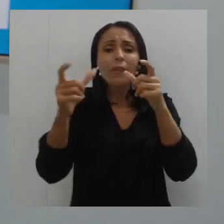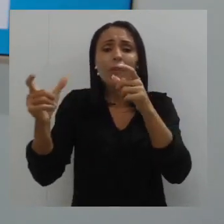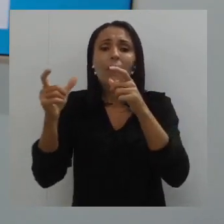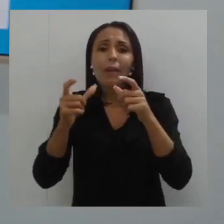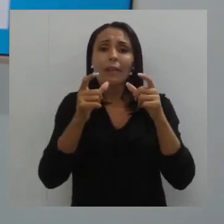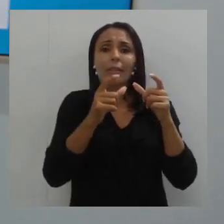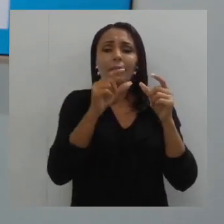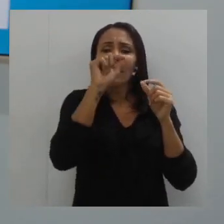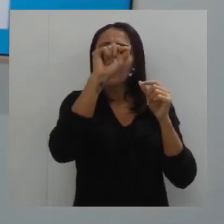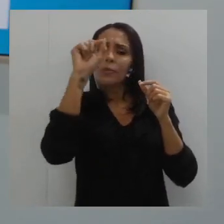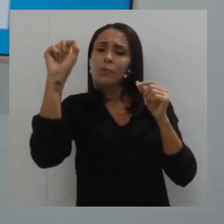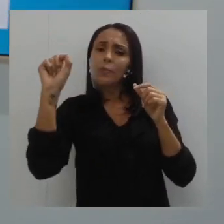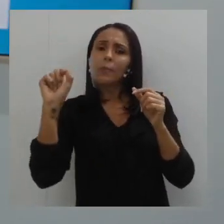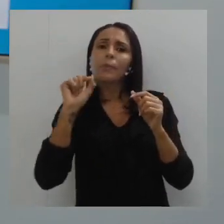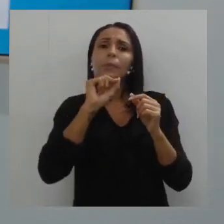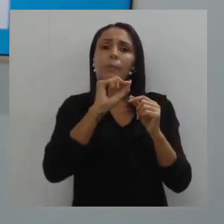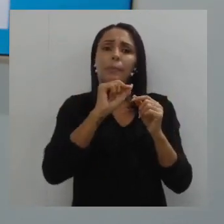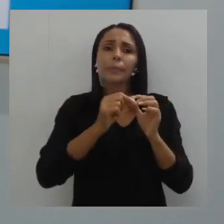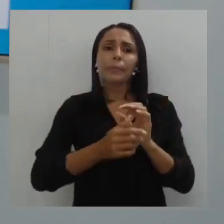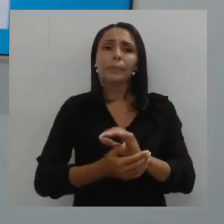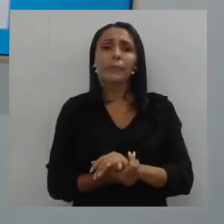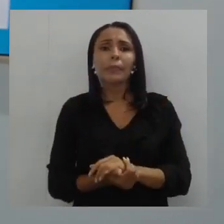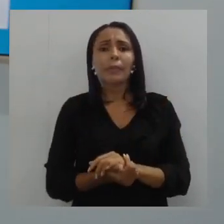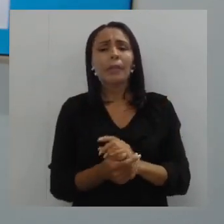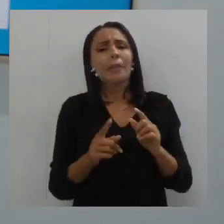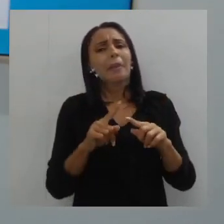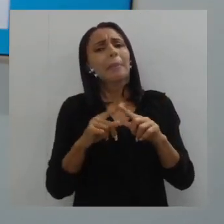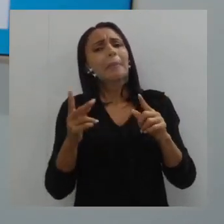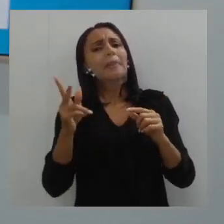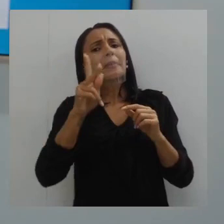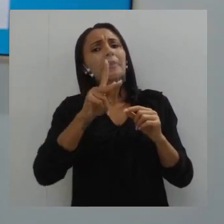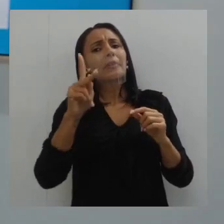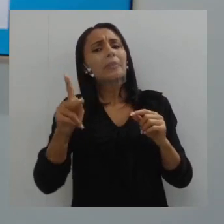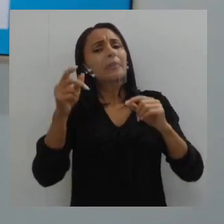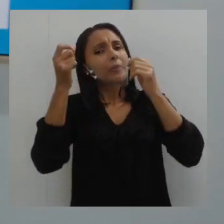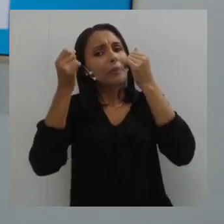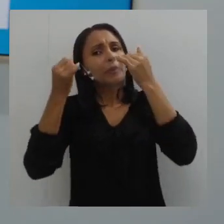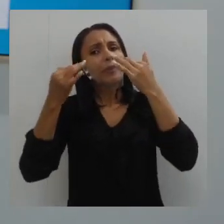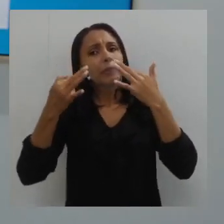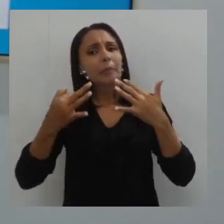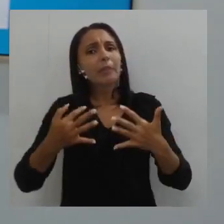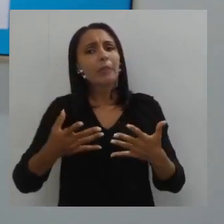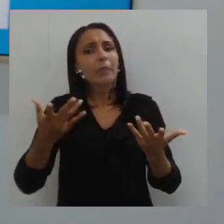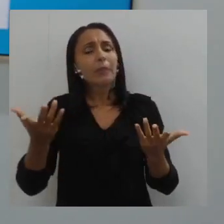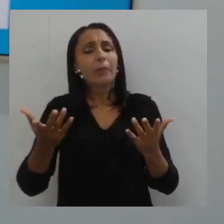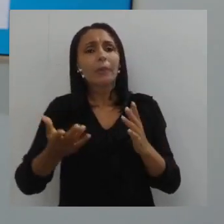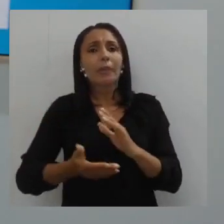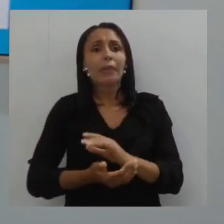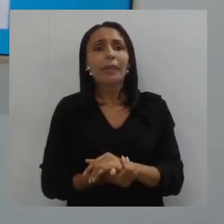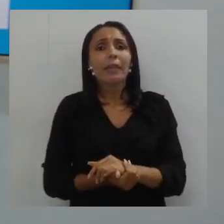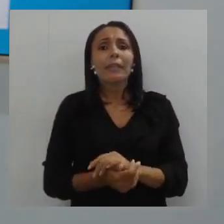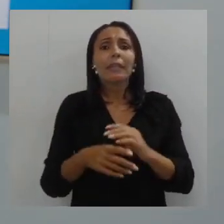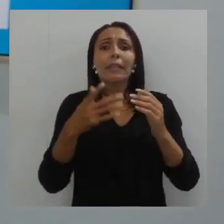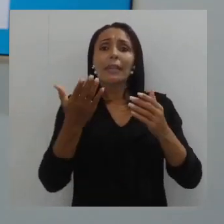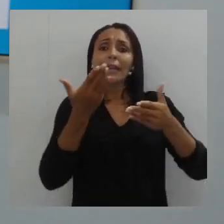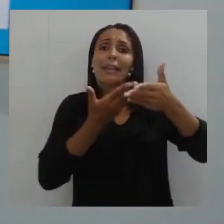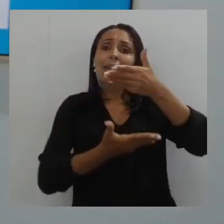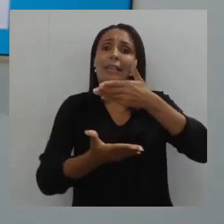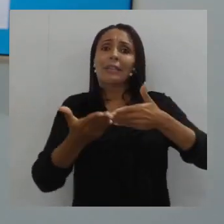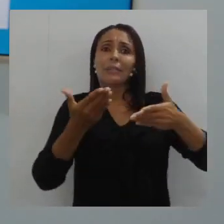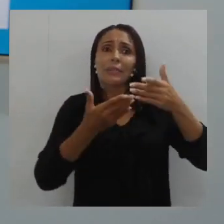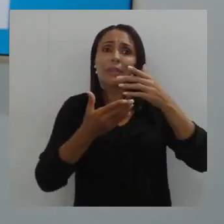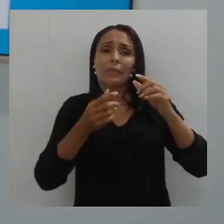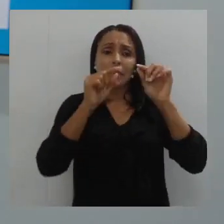alguns pontos. Aí você diz, mas o senhor falou, professor, que as coisas são relacionadas aos vértices